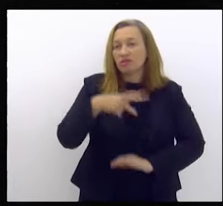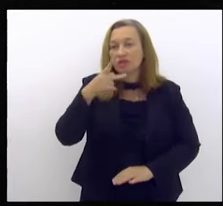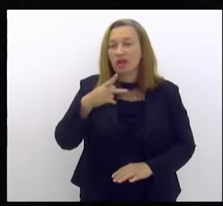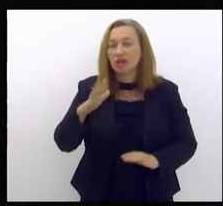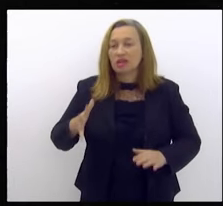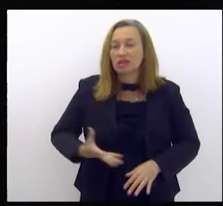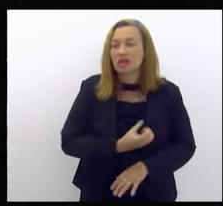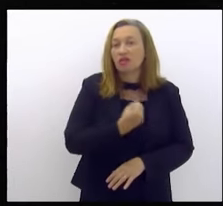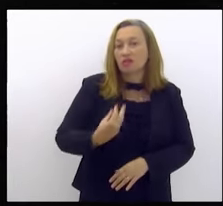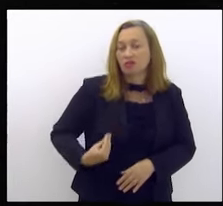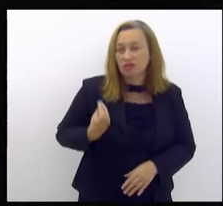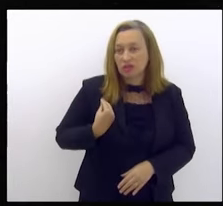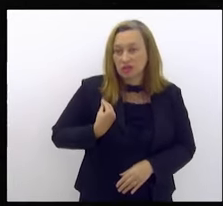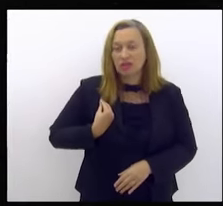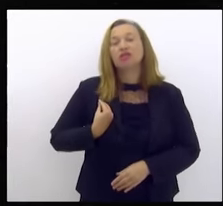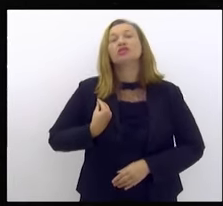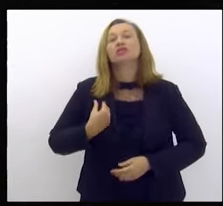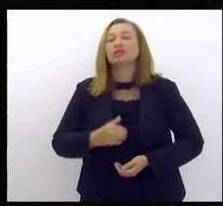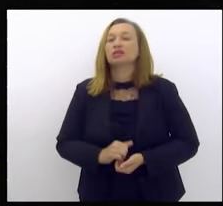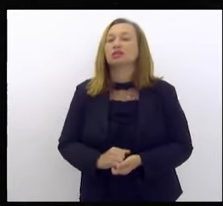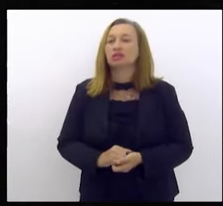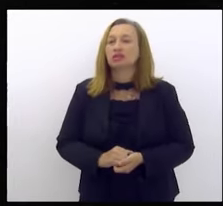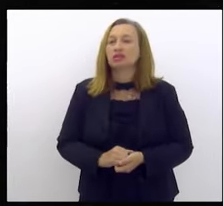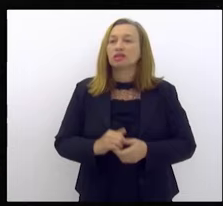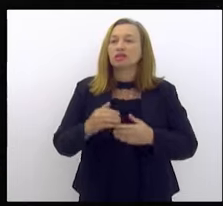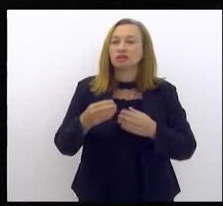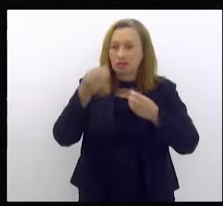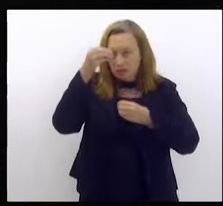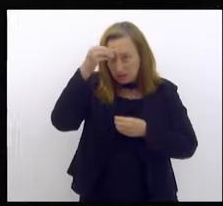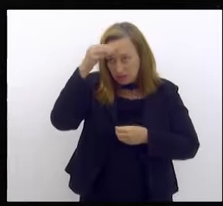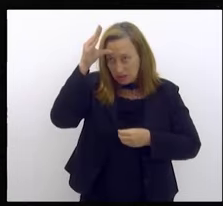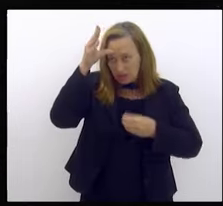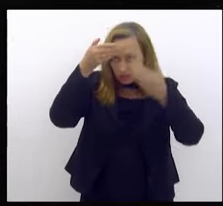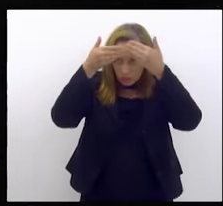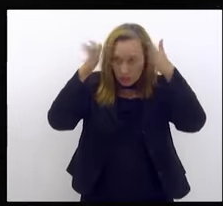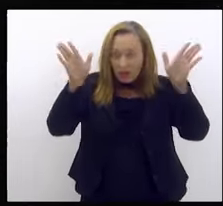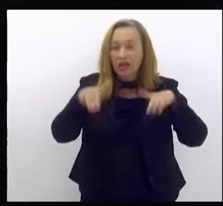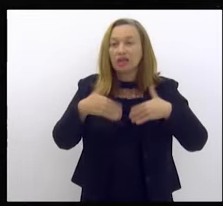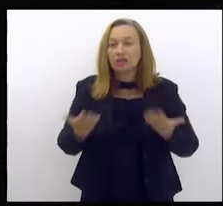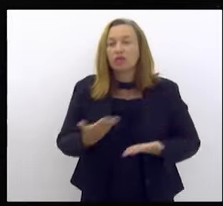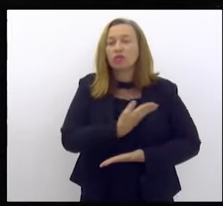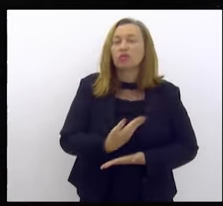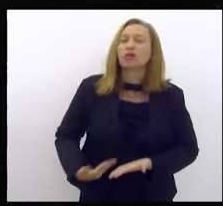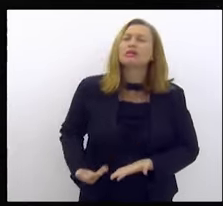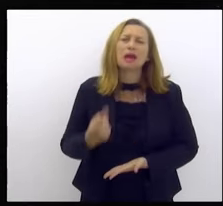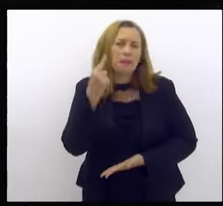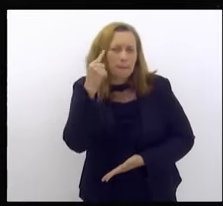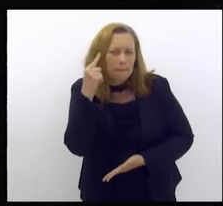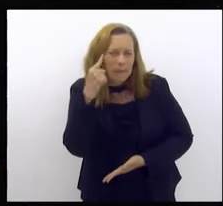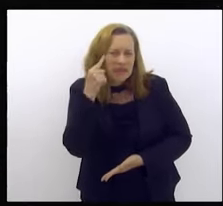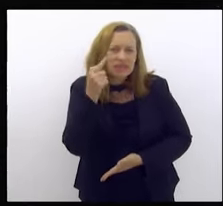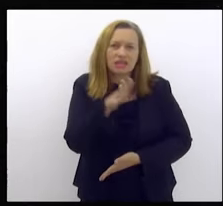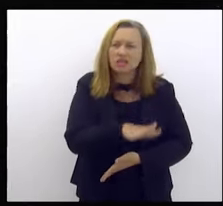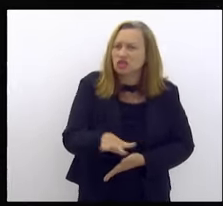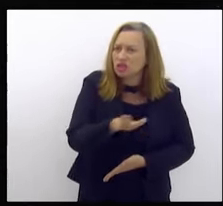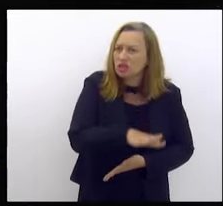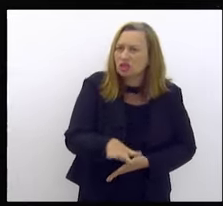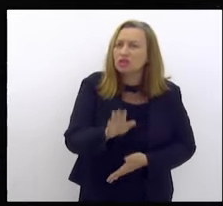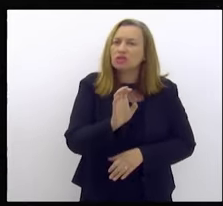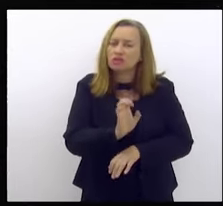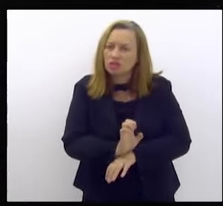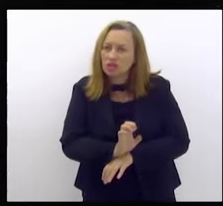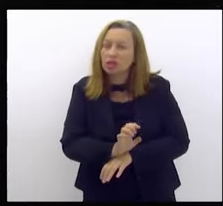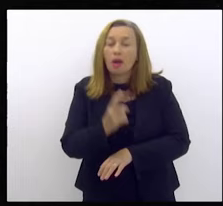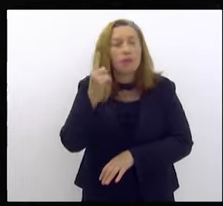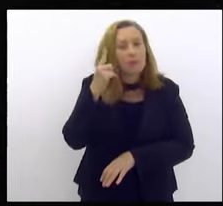salva vidas, resgata espíritos e abre mentes. Então, governador, se você pensa nas crianças do nosso estado,